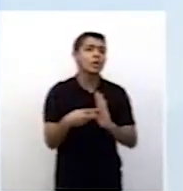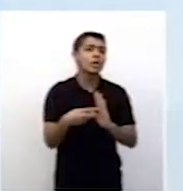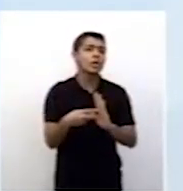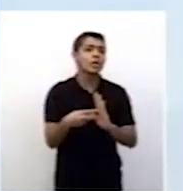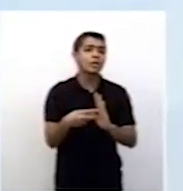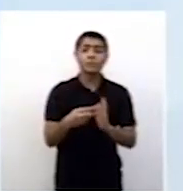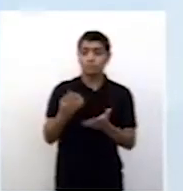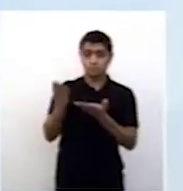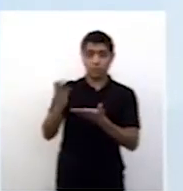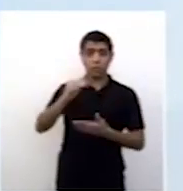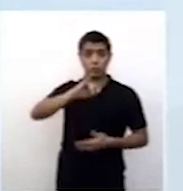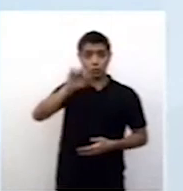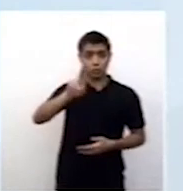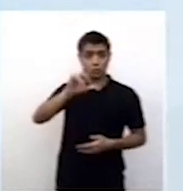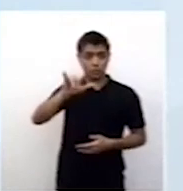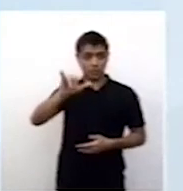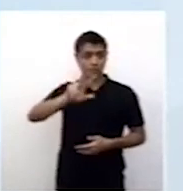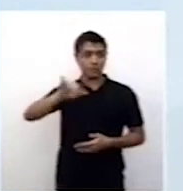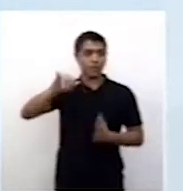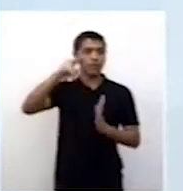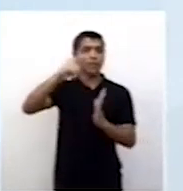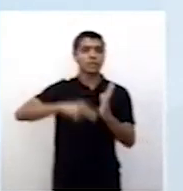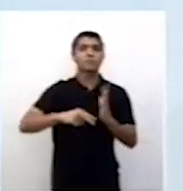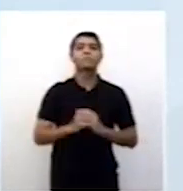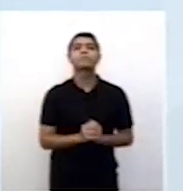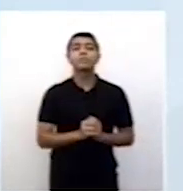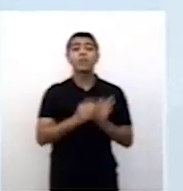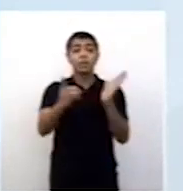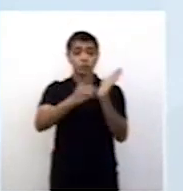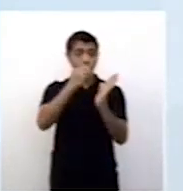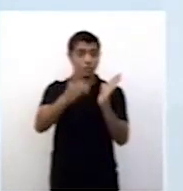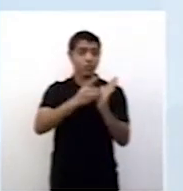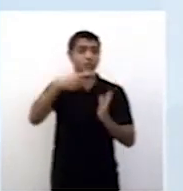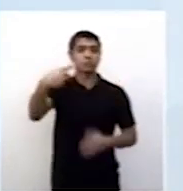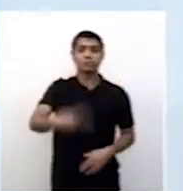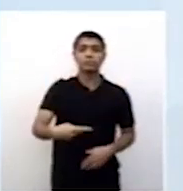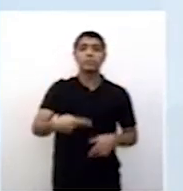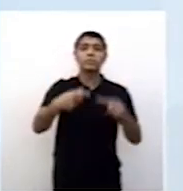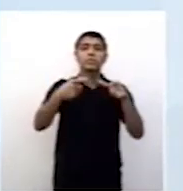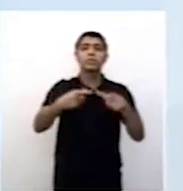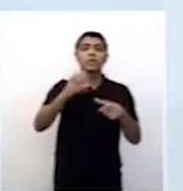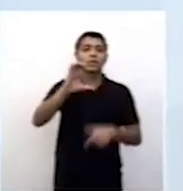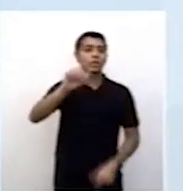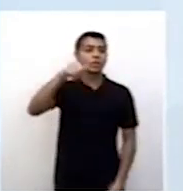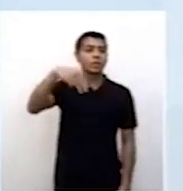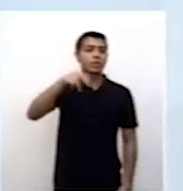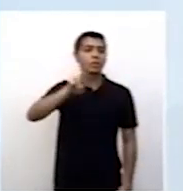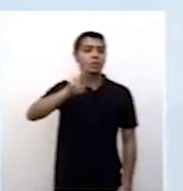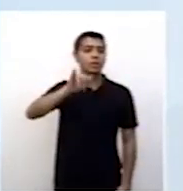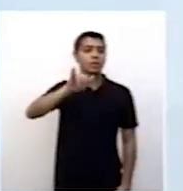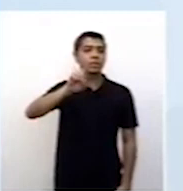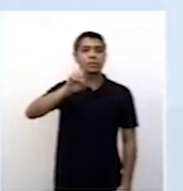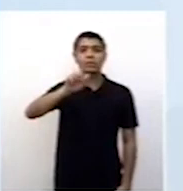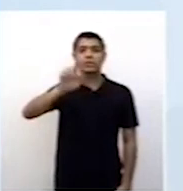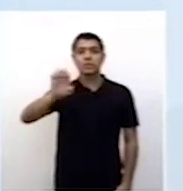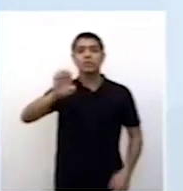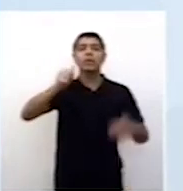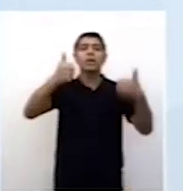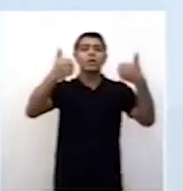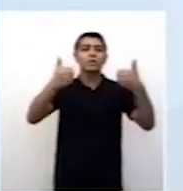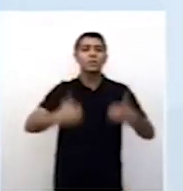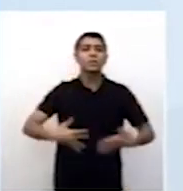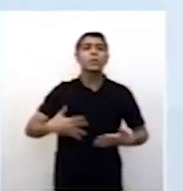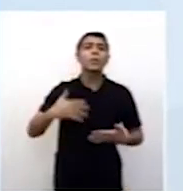lá. According to Cambridge English Dictionary, pollution is a damage caused to